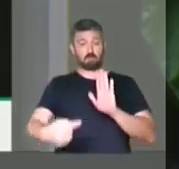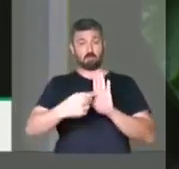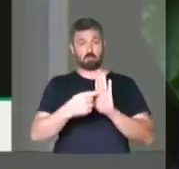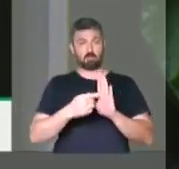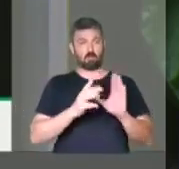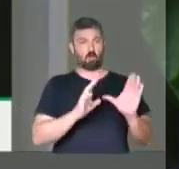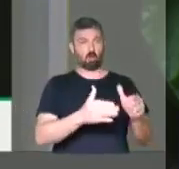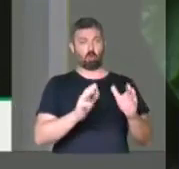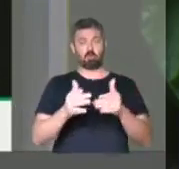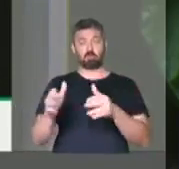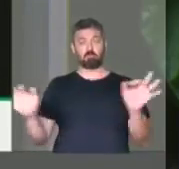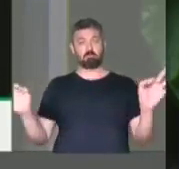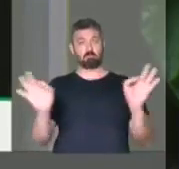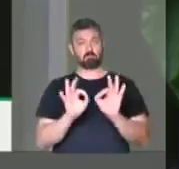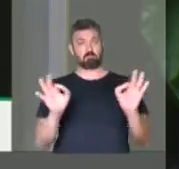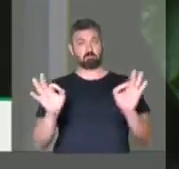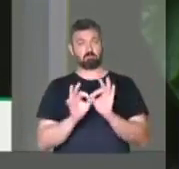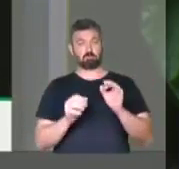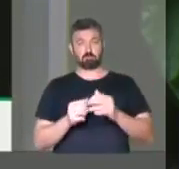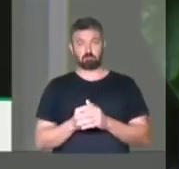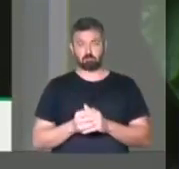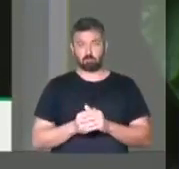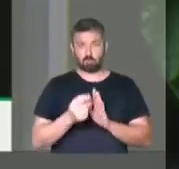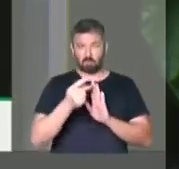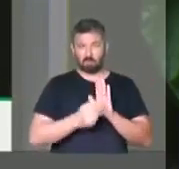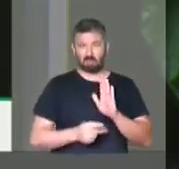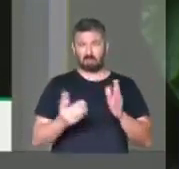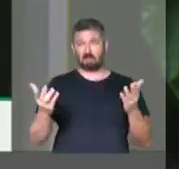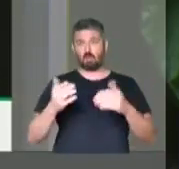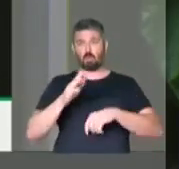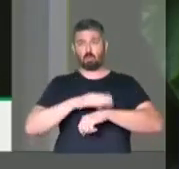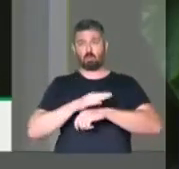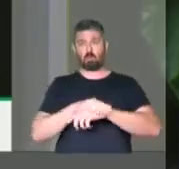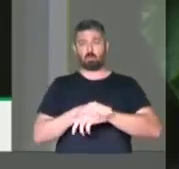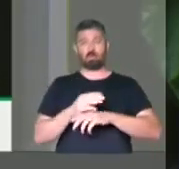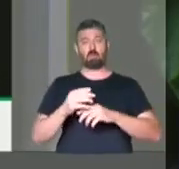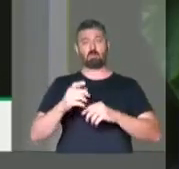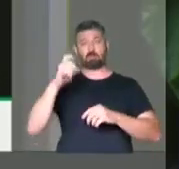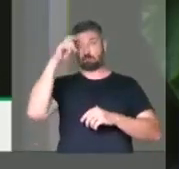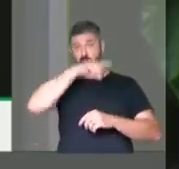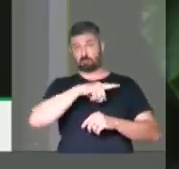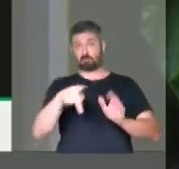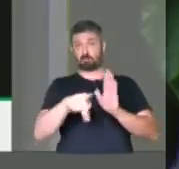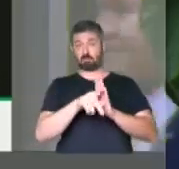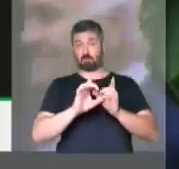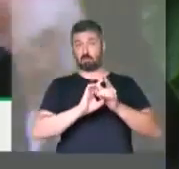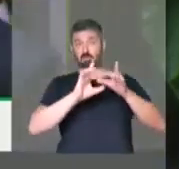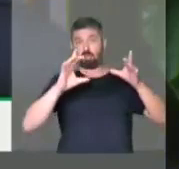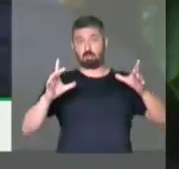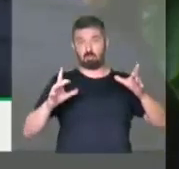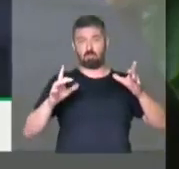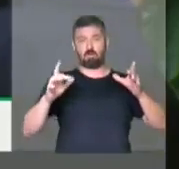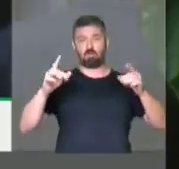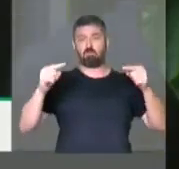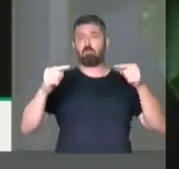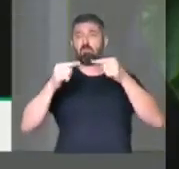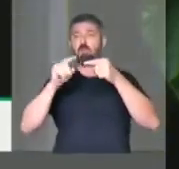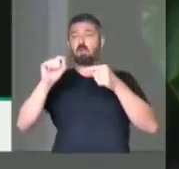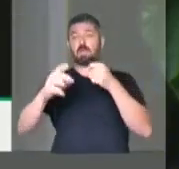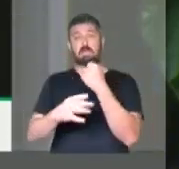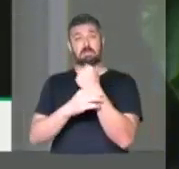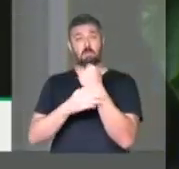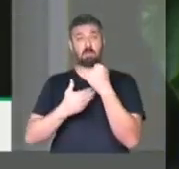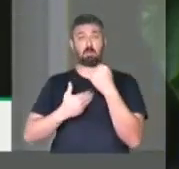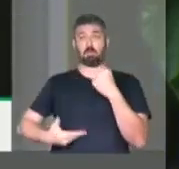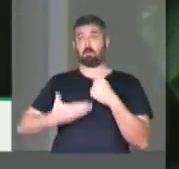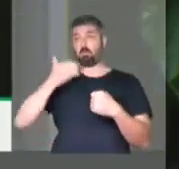passou por nenhuma comissão. Esse projeto, no momento de crise profunda da democracia brasileira, parte do princípio que a